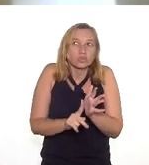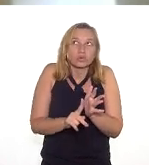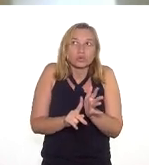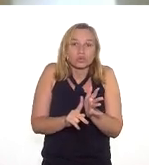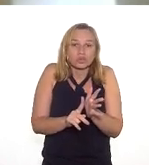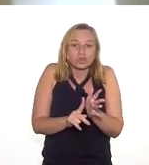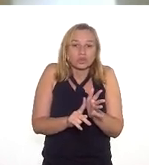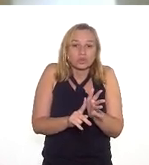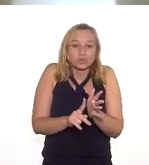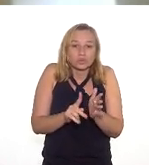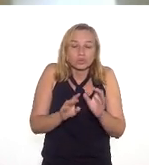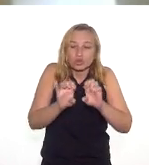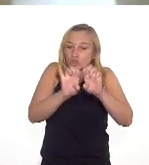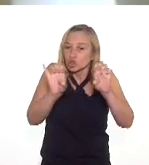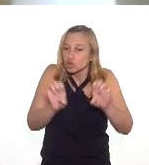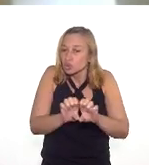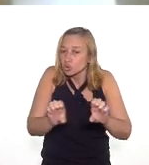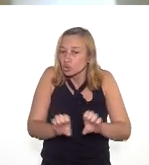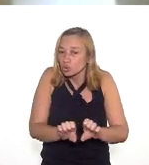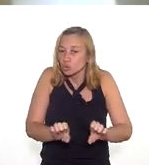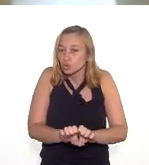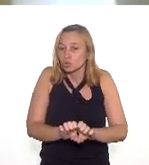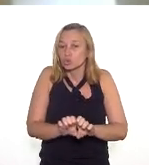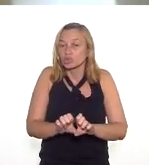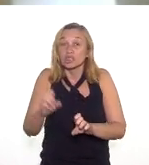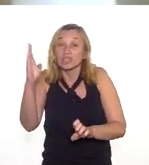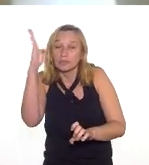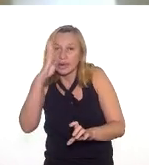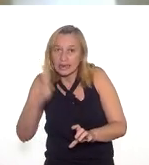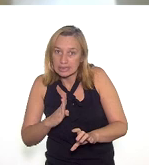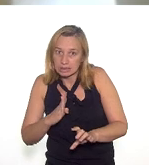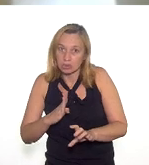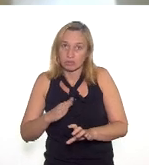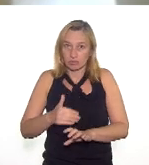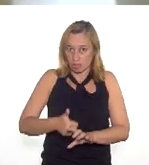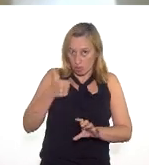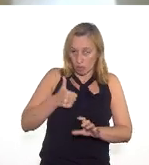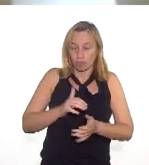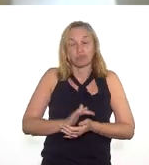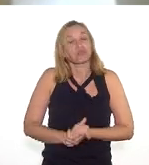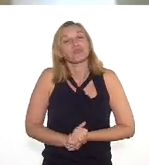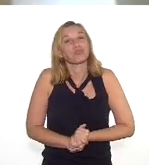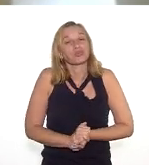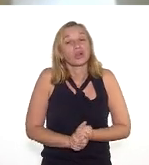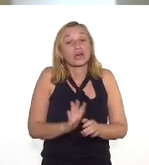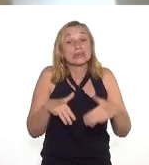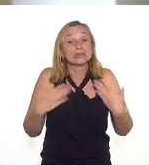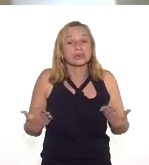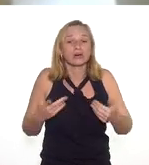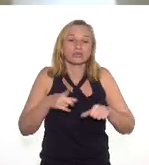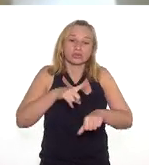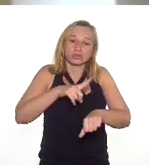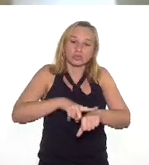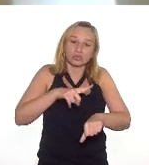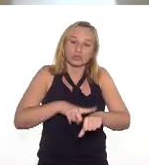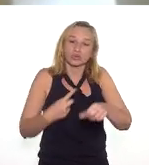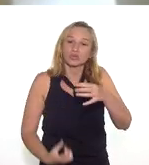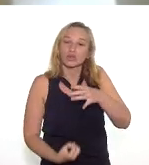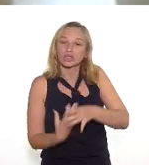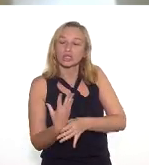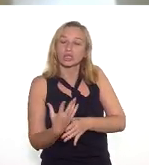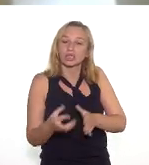projetos estruturantes de Brasil, vamos dizer assim, né? Então, nesse momento, foi criada